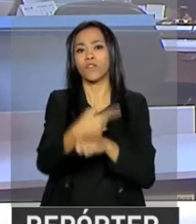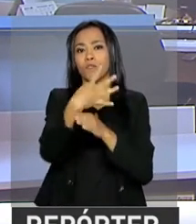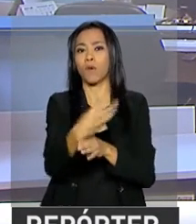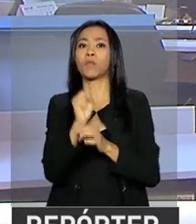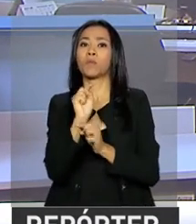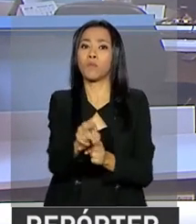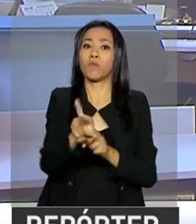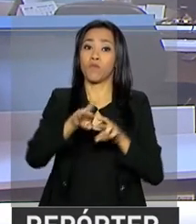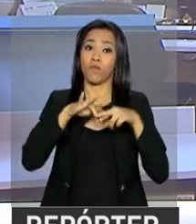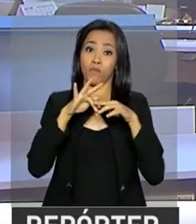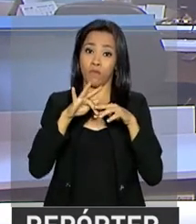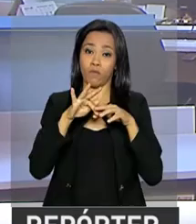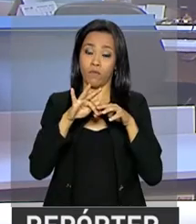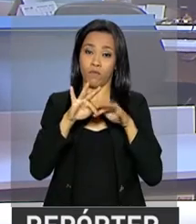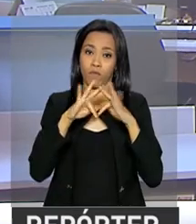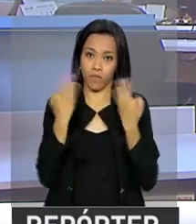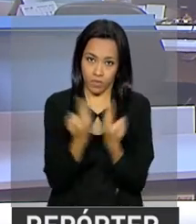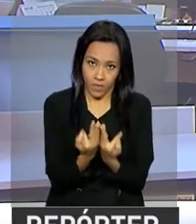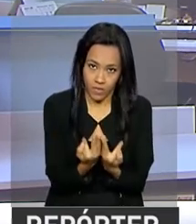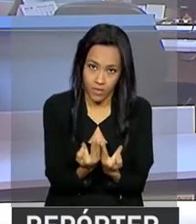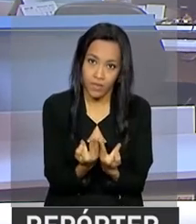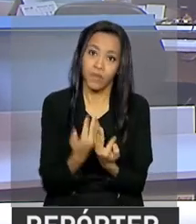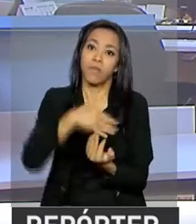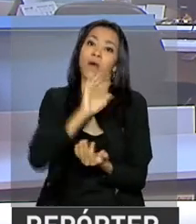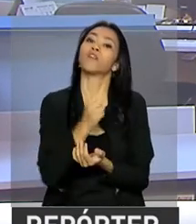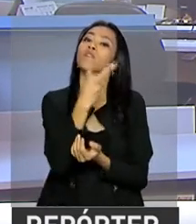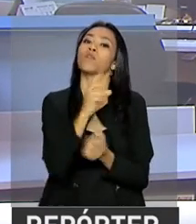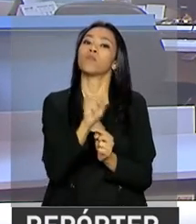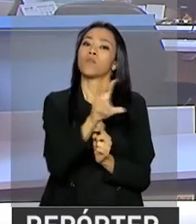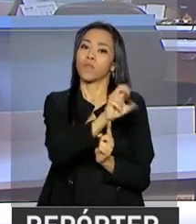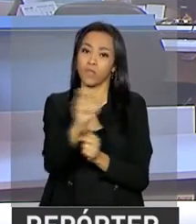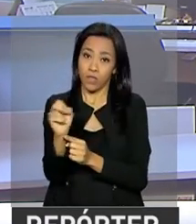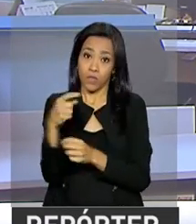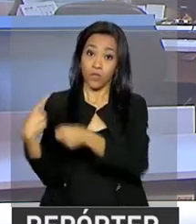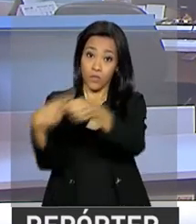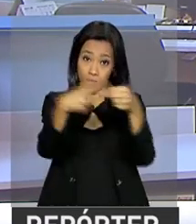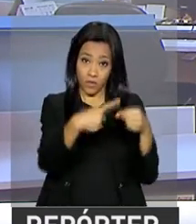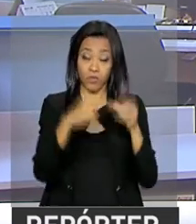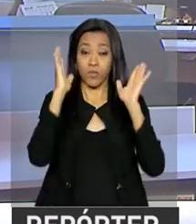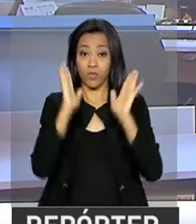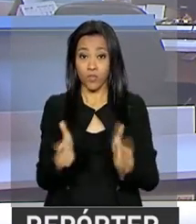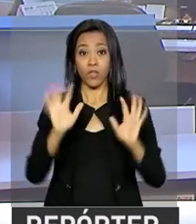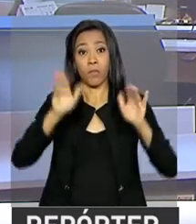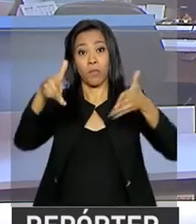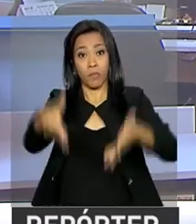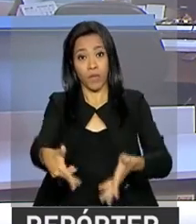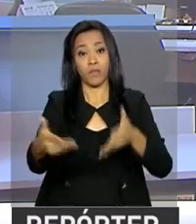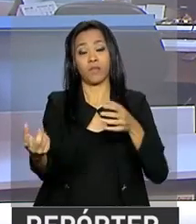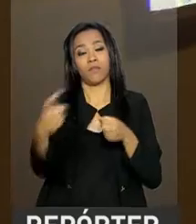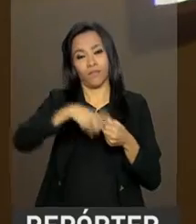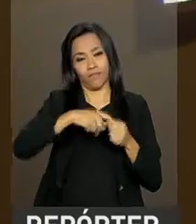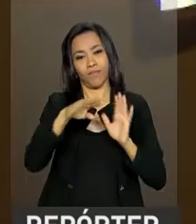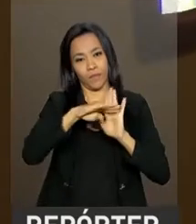país, mais de 2.500 municípios já participam do programa.